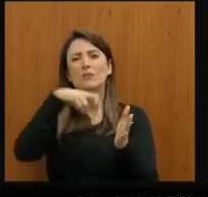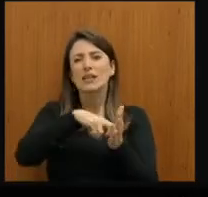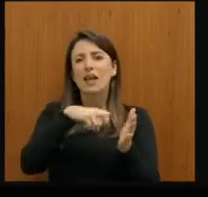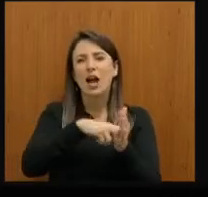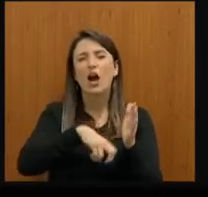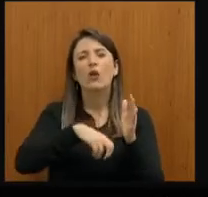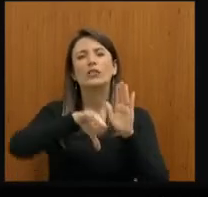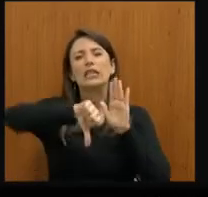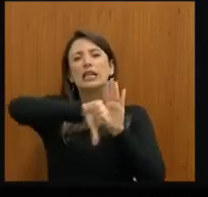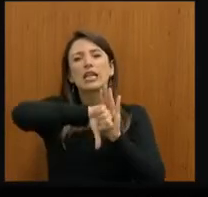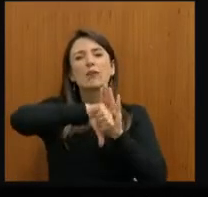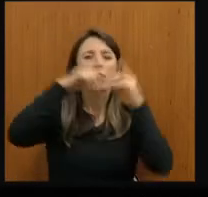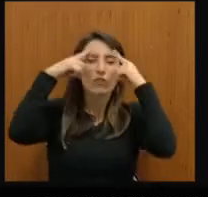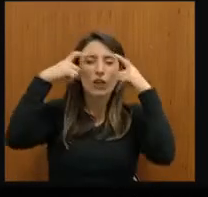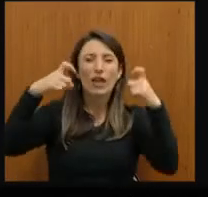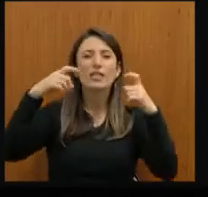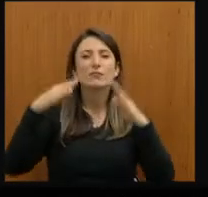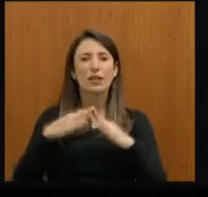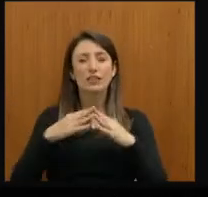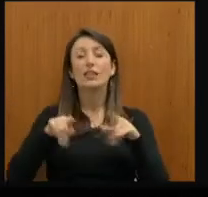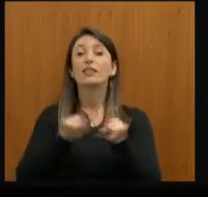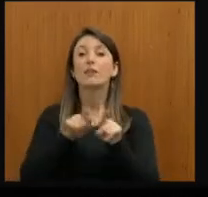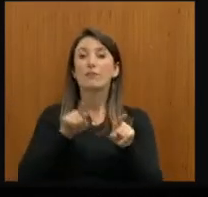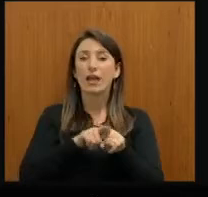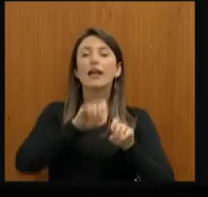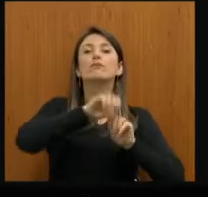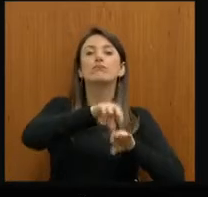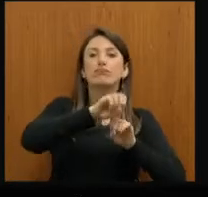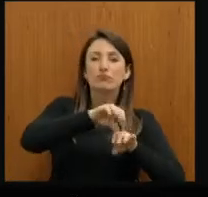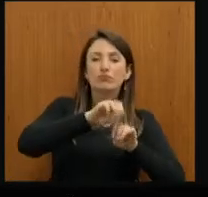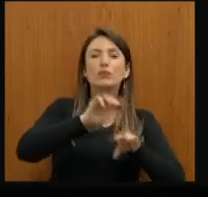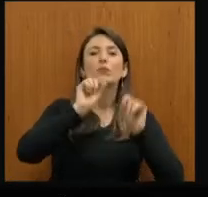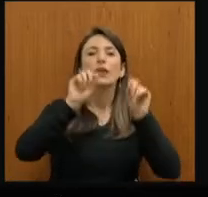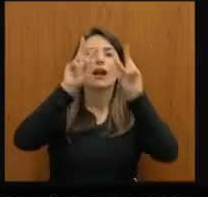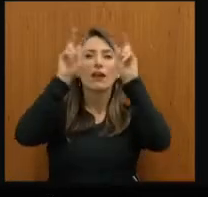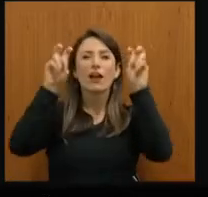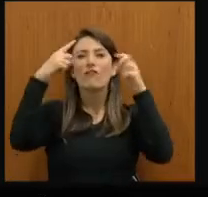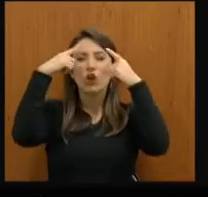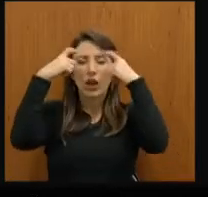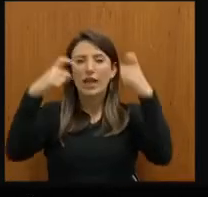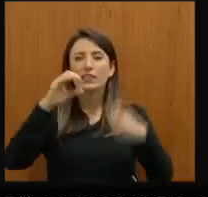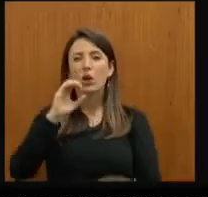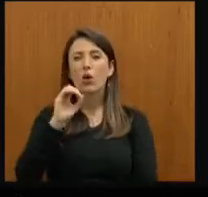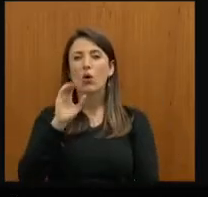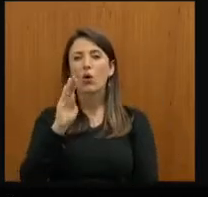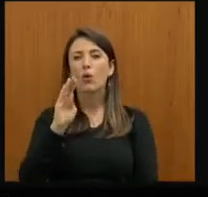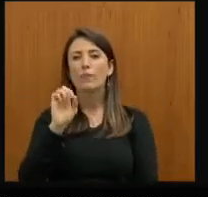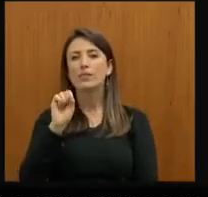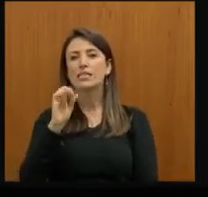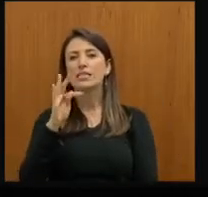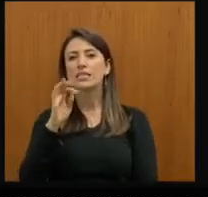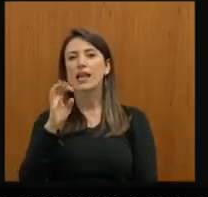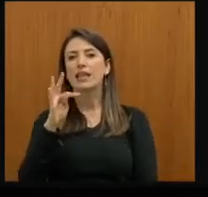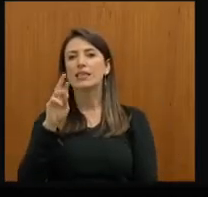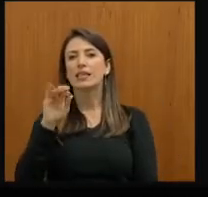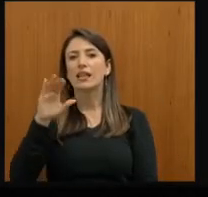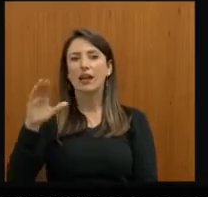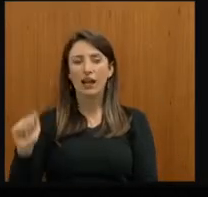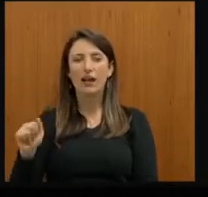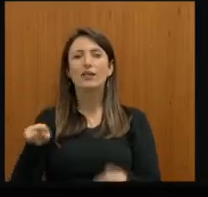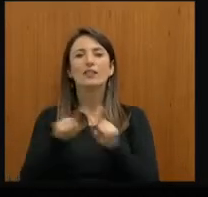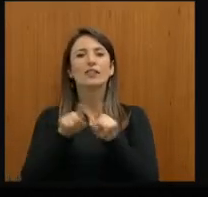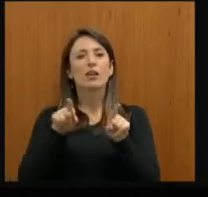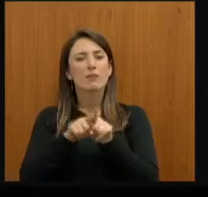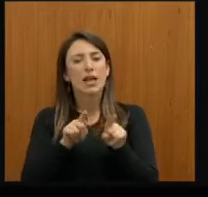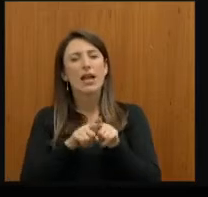violência obstétrica elas também tiveram aula disso a testa da Mulher em situação de violência ao serviço de saúde aos